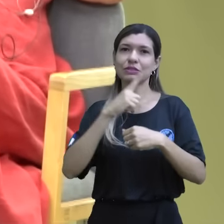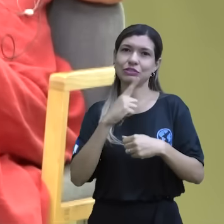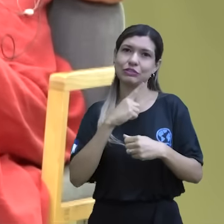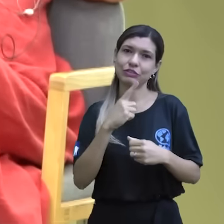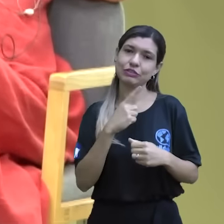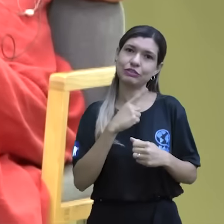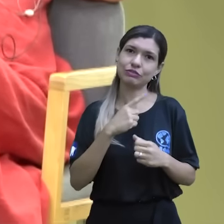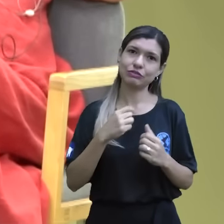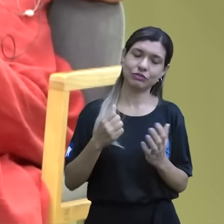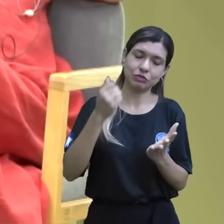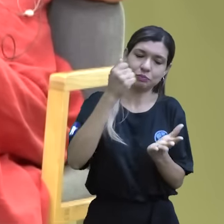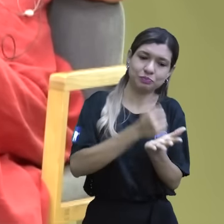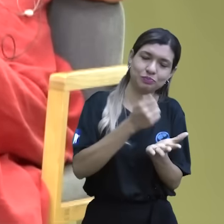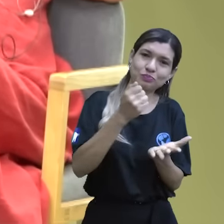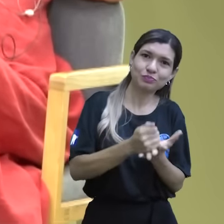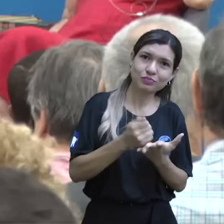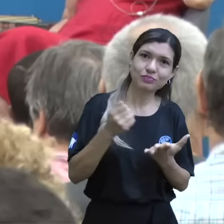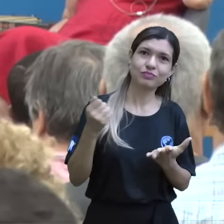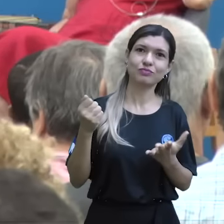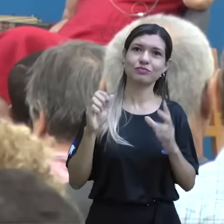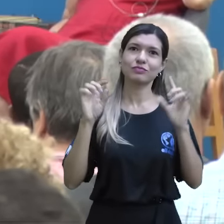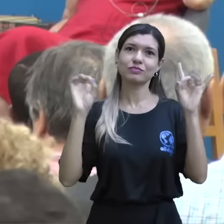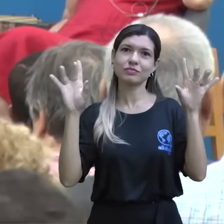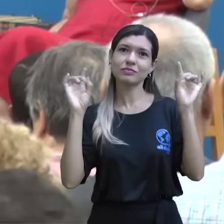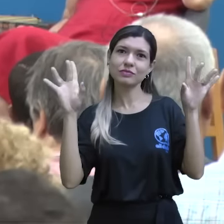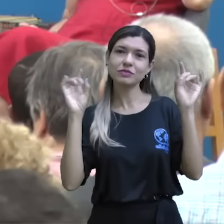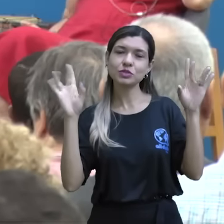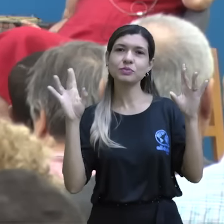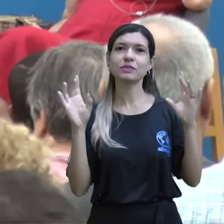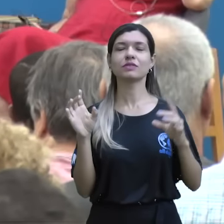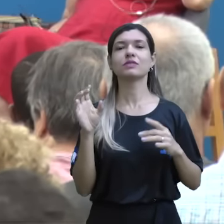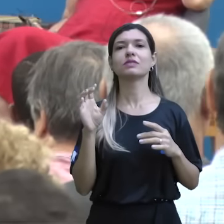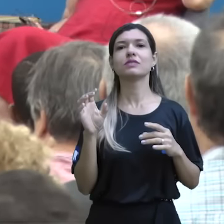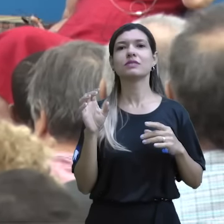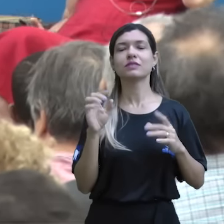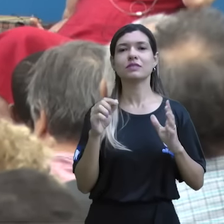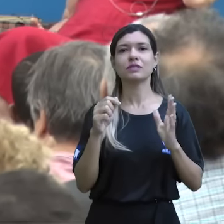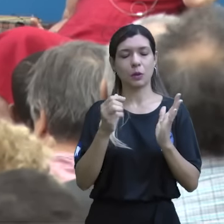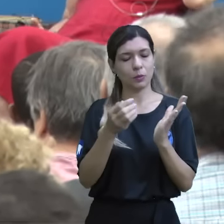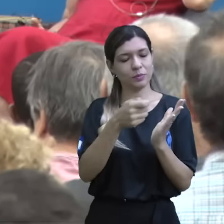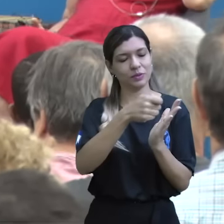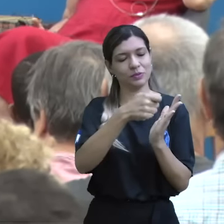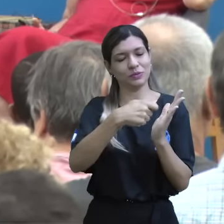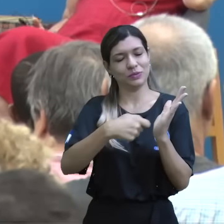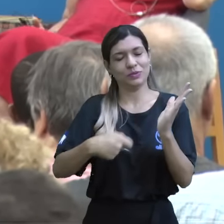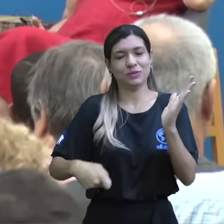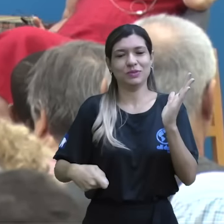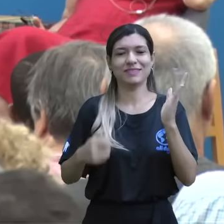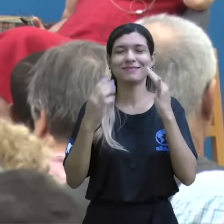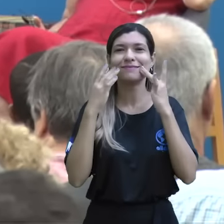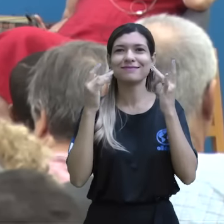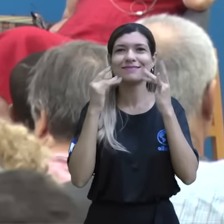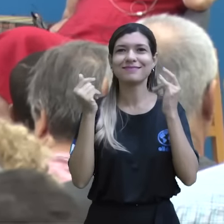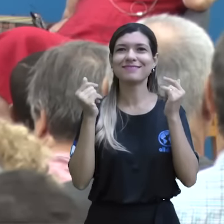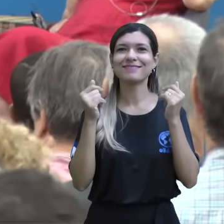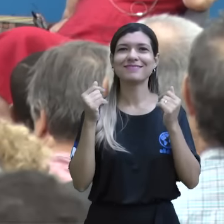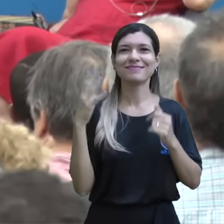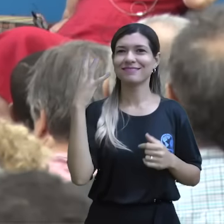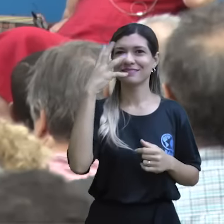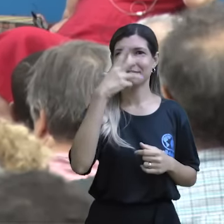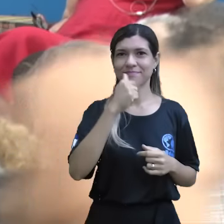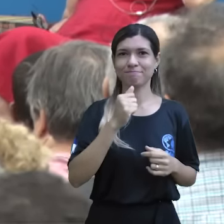e parece que nunca acaba. O Lima Barreto nunca acaba. A gente quer colocar todos mais, né?